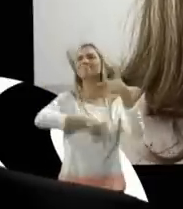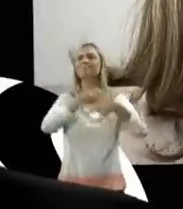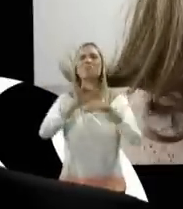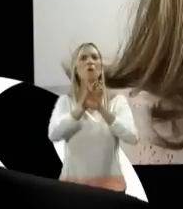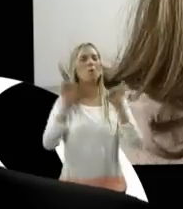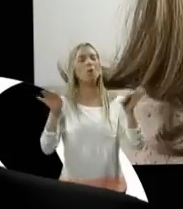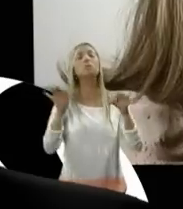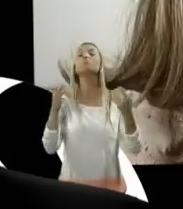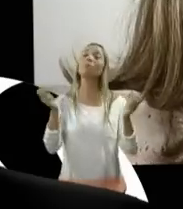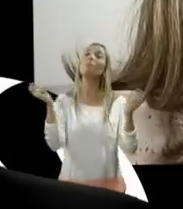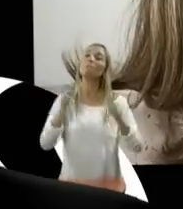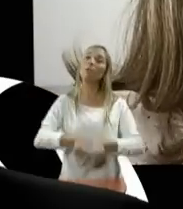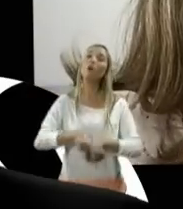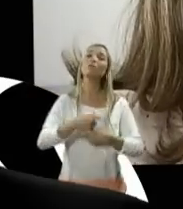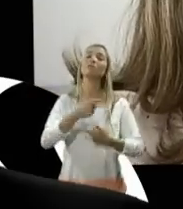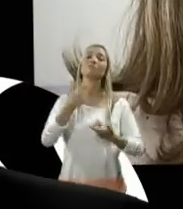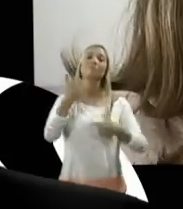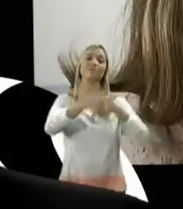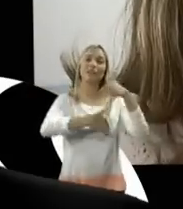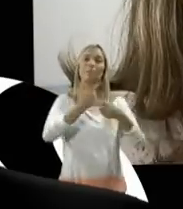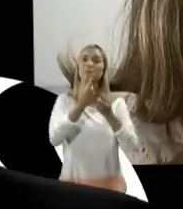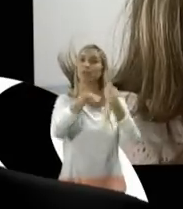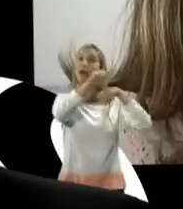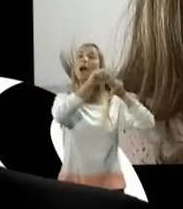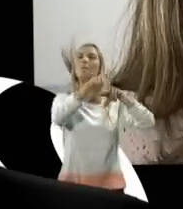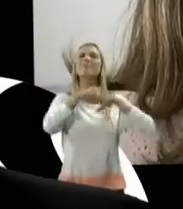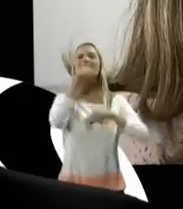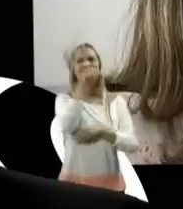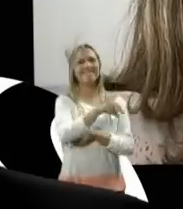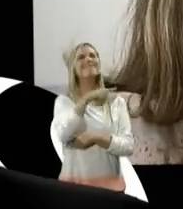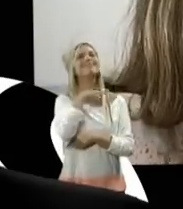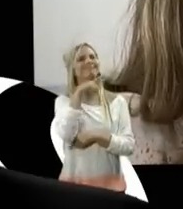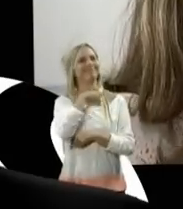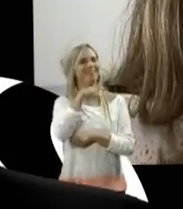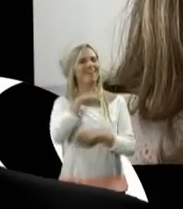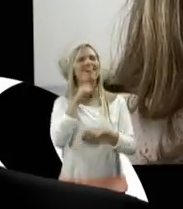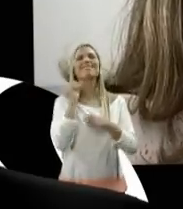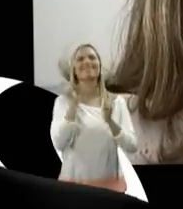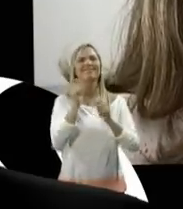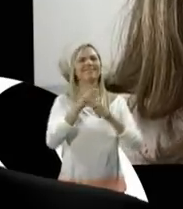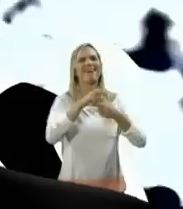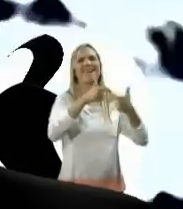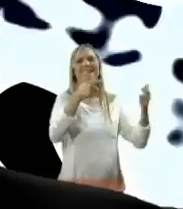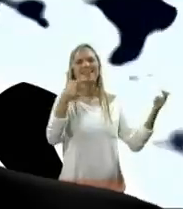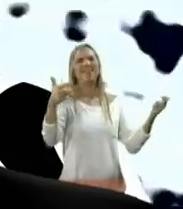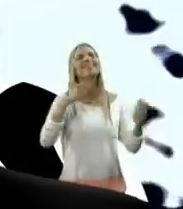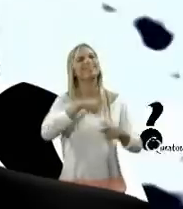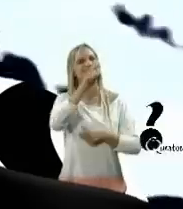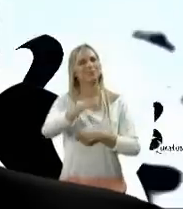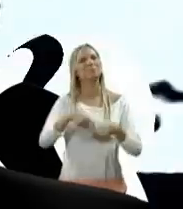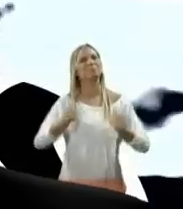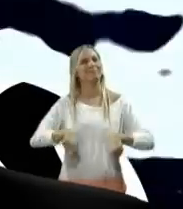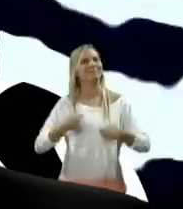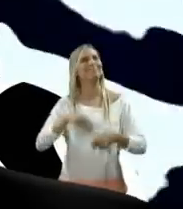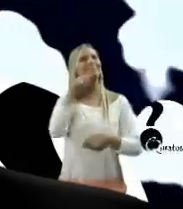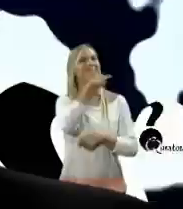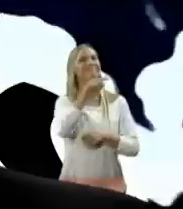trabalho. O que pode ser desenvolvido aqui, porque aqui tem muito campo e eu acredito que tem muitas pessoas precisando.